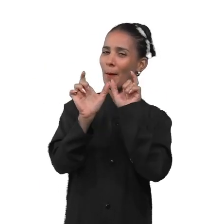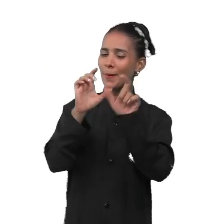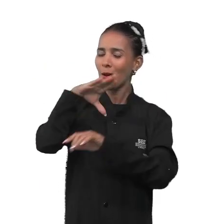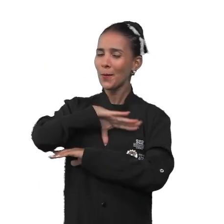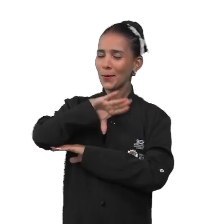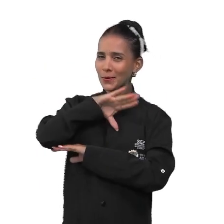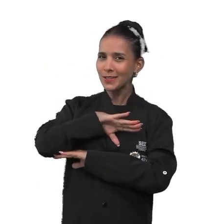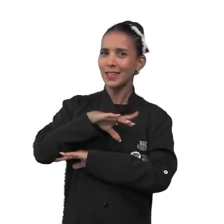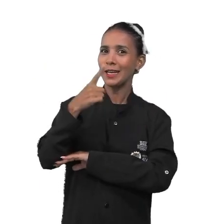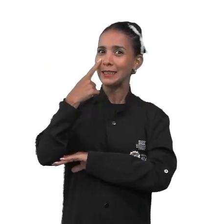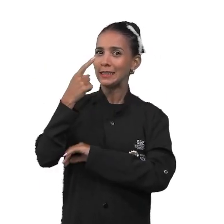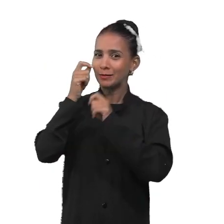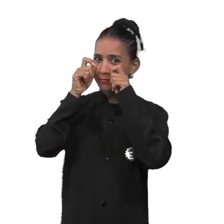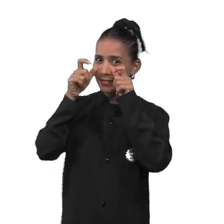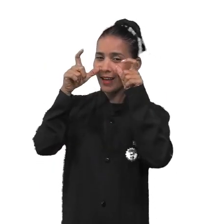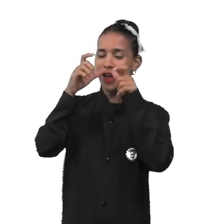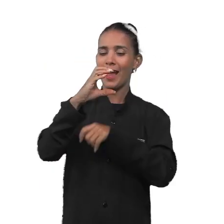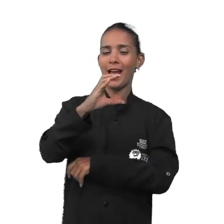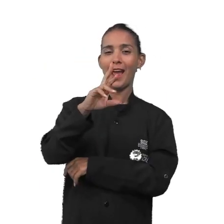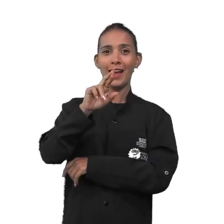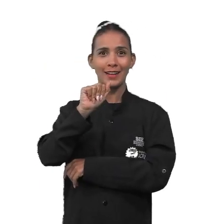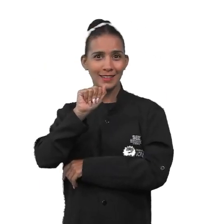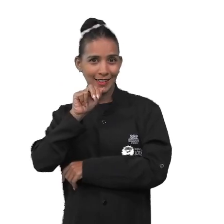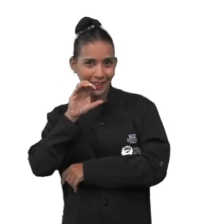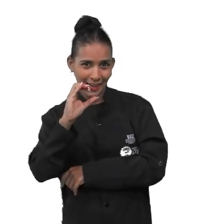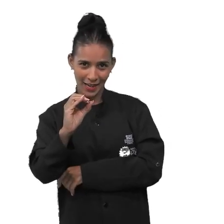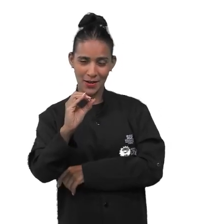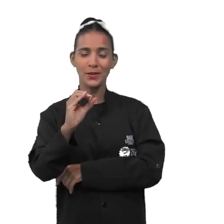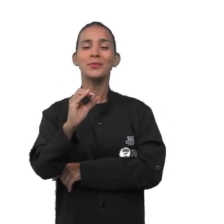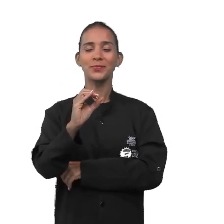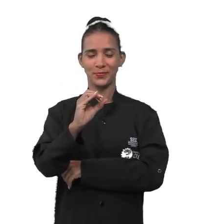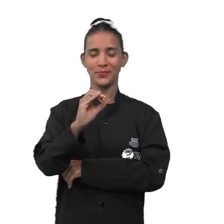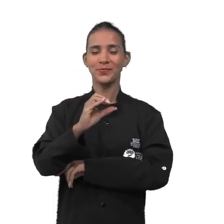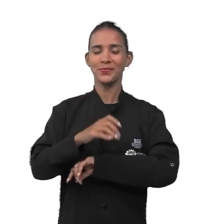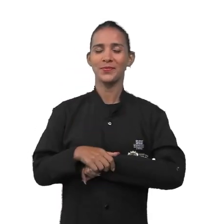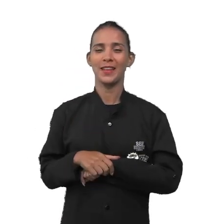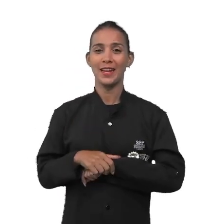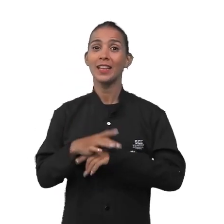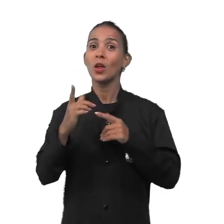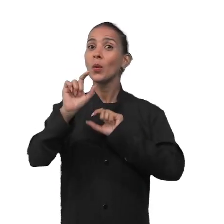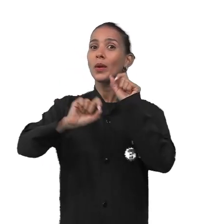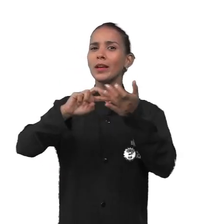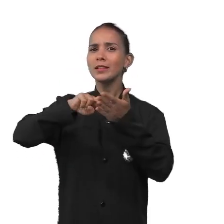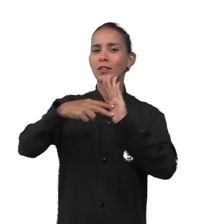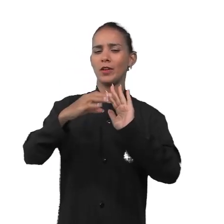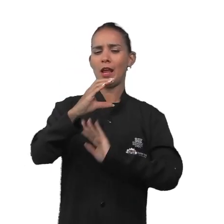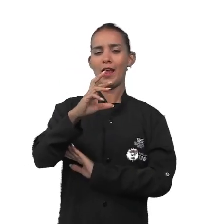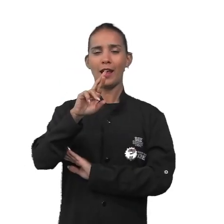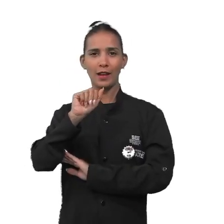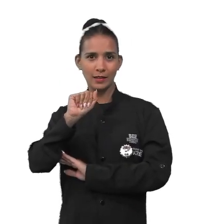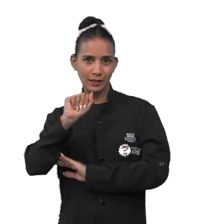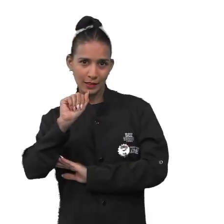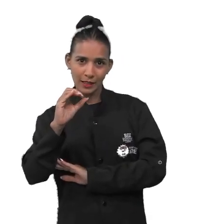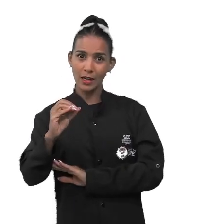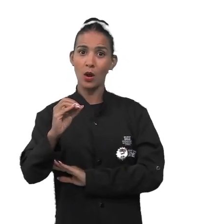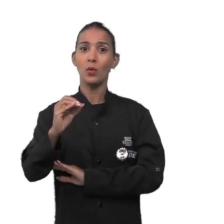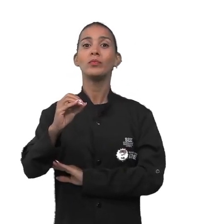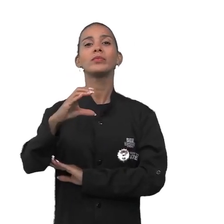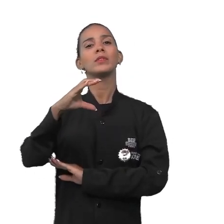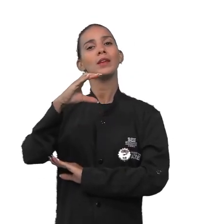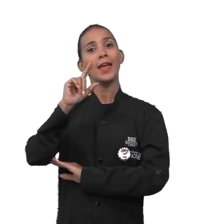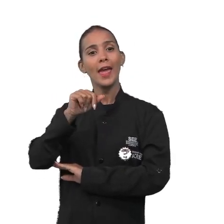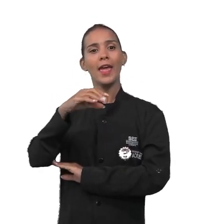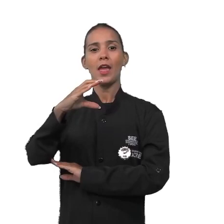CRAL, CRAL. Lembra dessa música, hein? Mas é CRAL, não é CREL. O que é esse CRAL? Cátodo